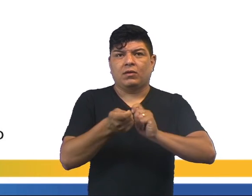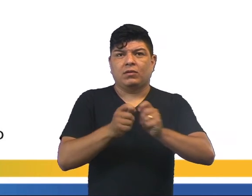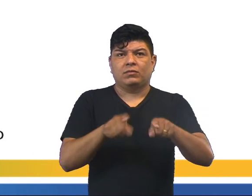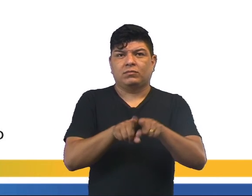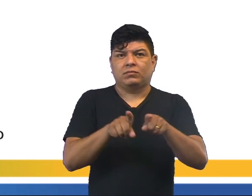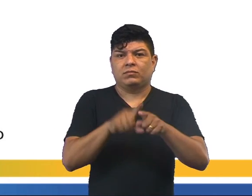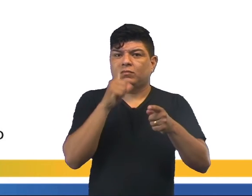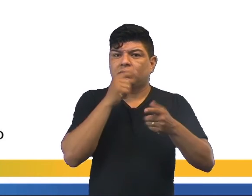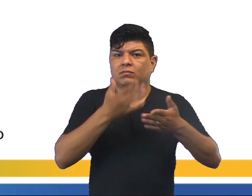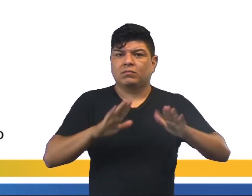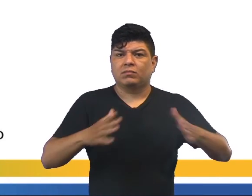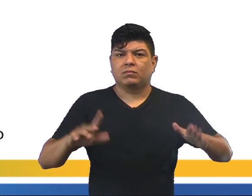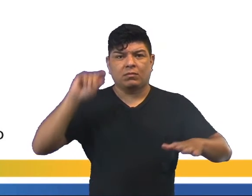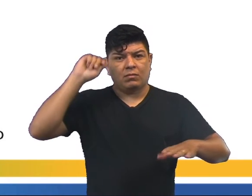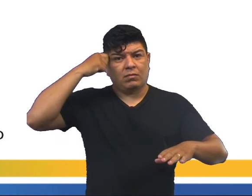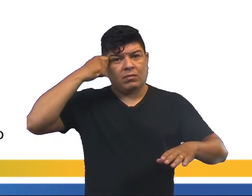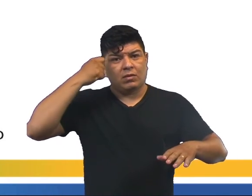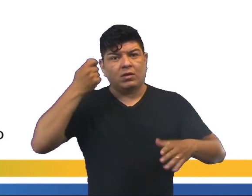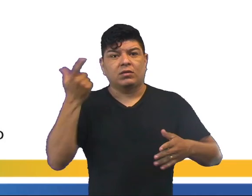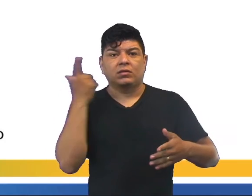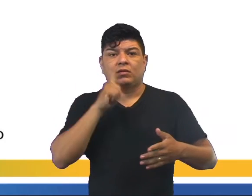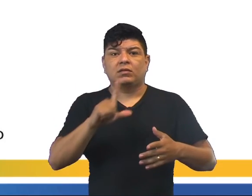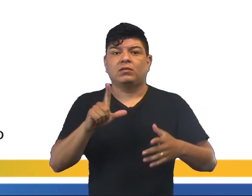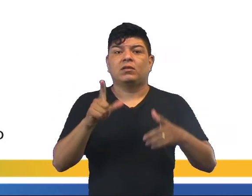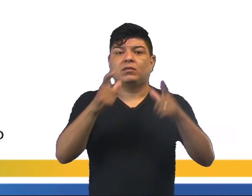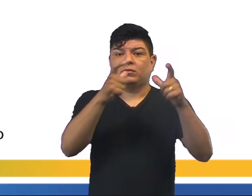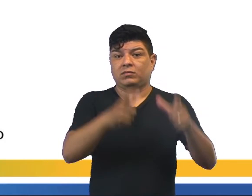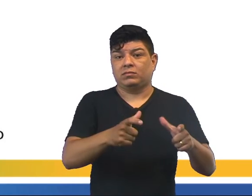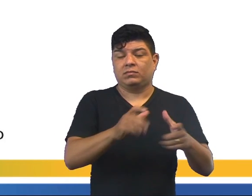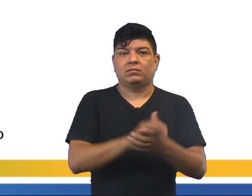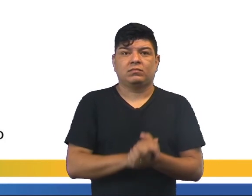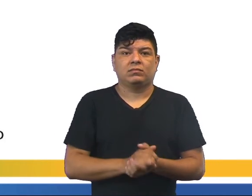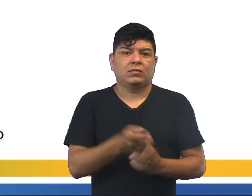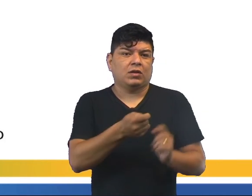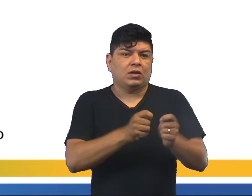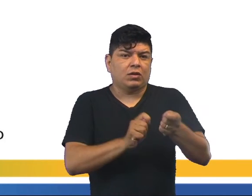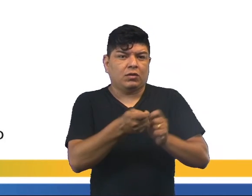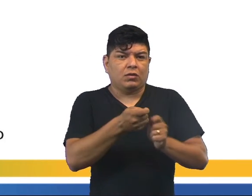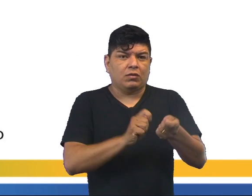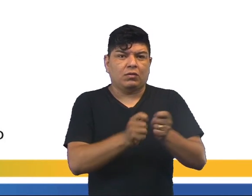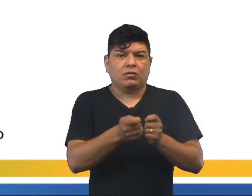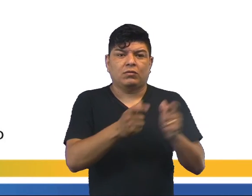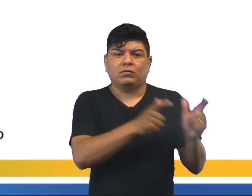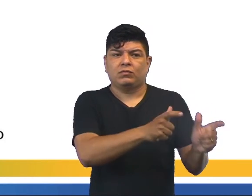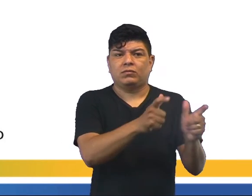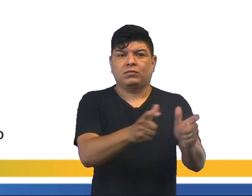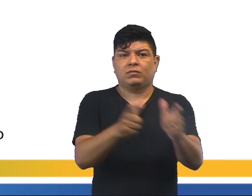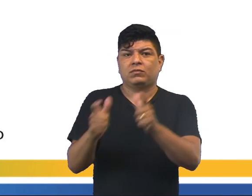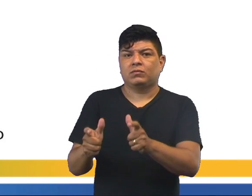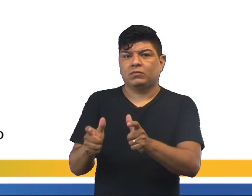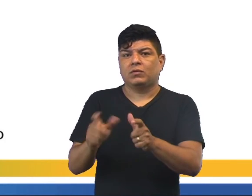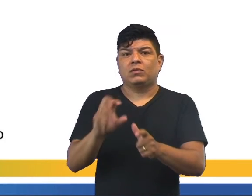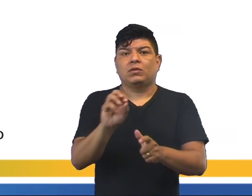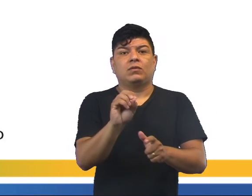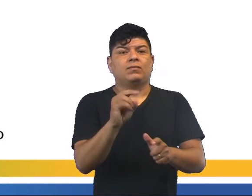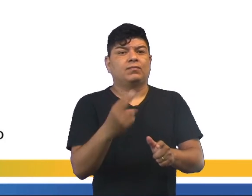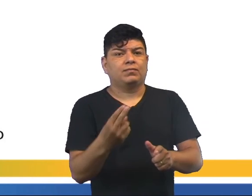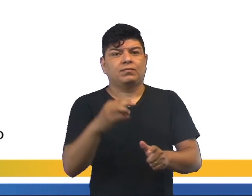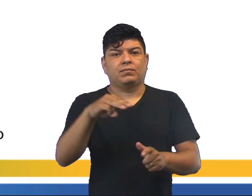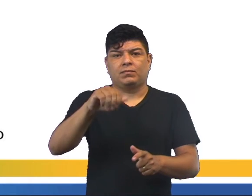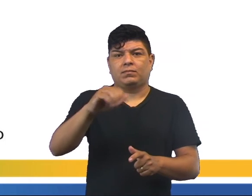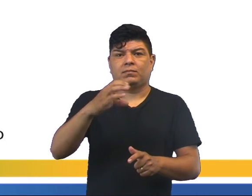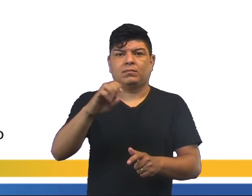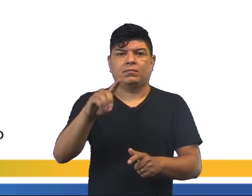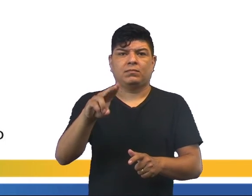Negro e a posse das colônias gregas, B, pelo controle das regiões da Trácia ou